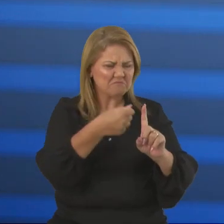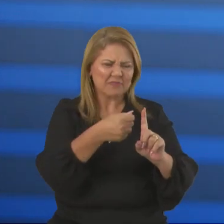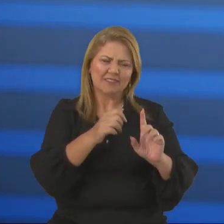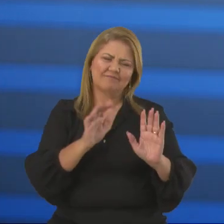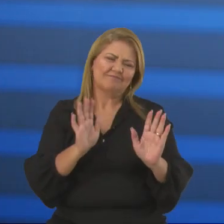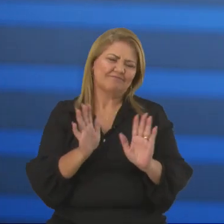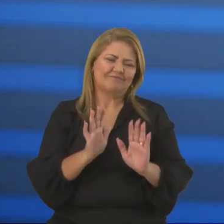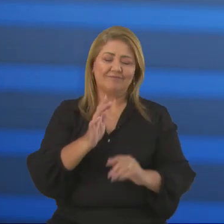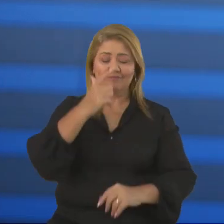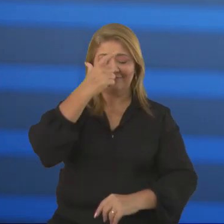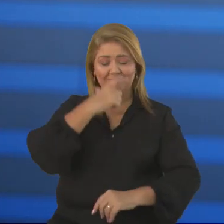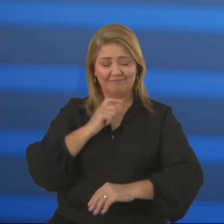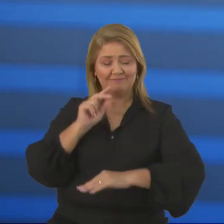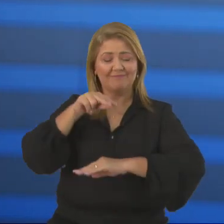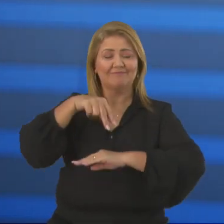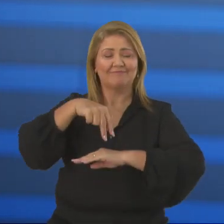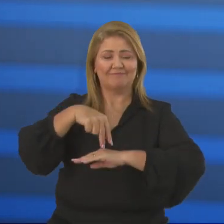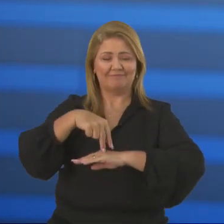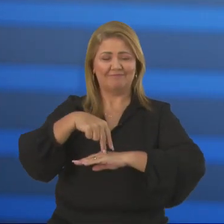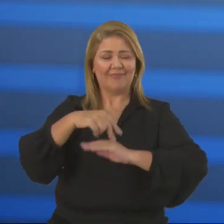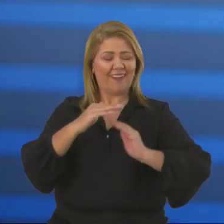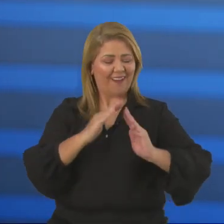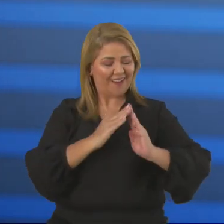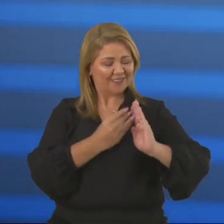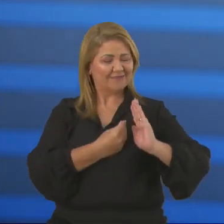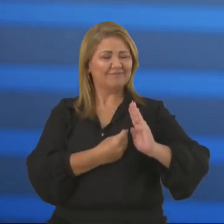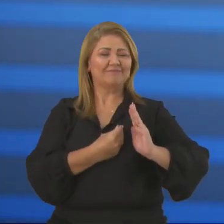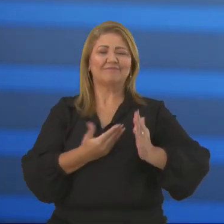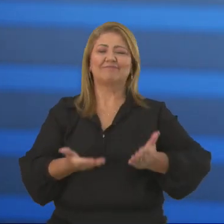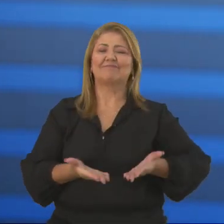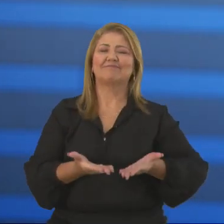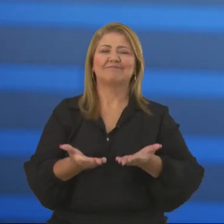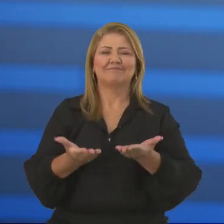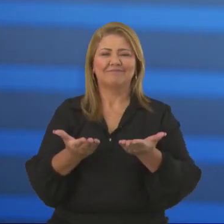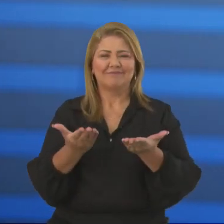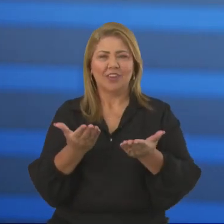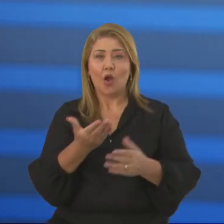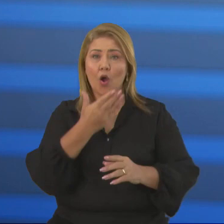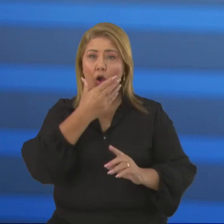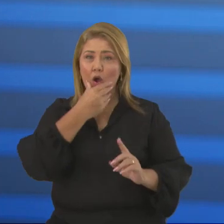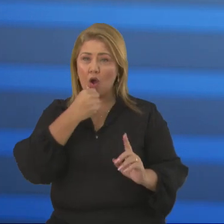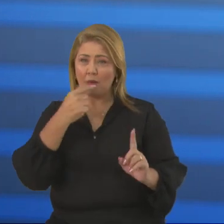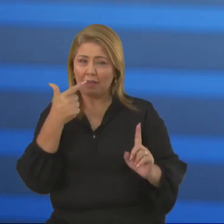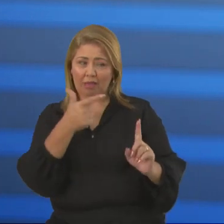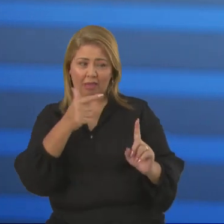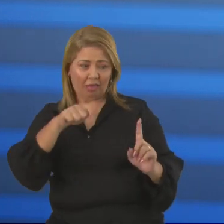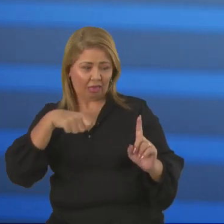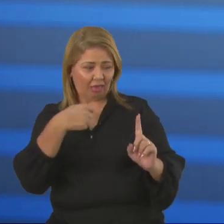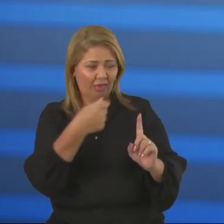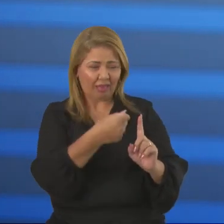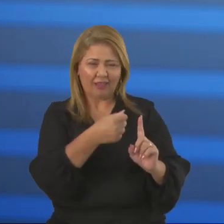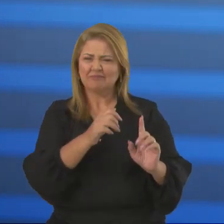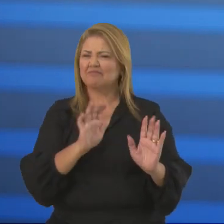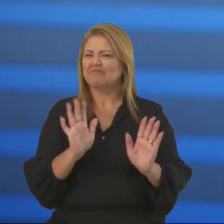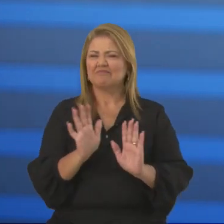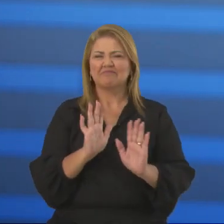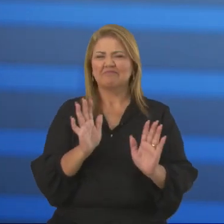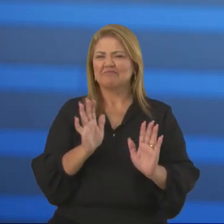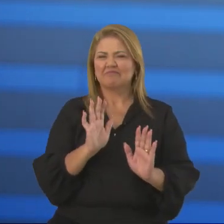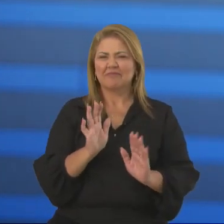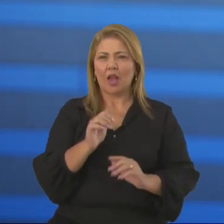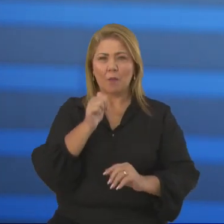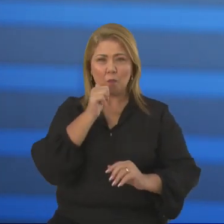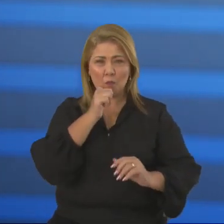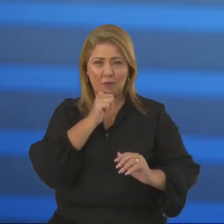define, você é seu próprio lar. O homem não te define, sua casa não